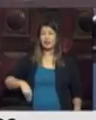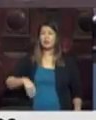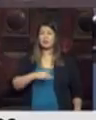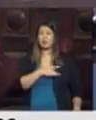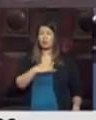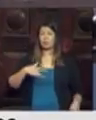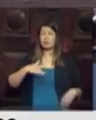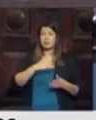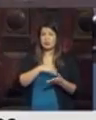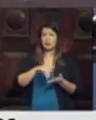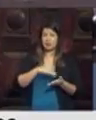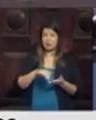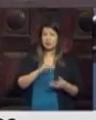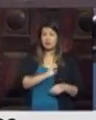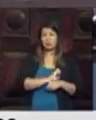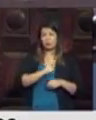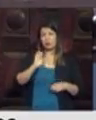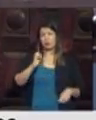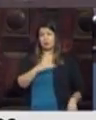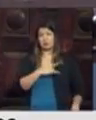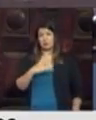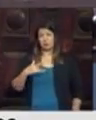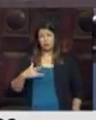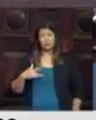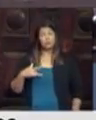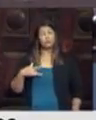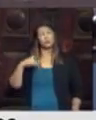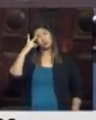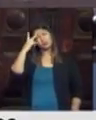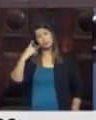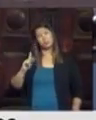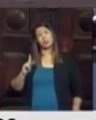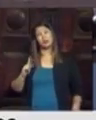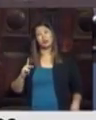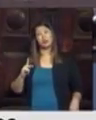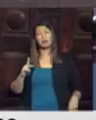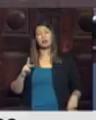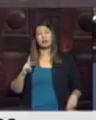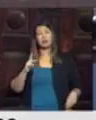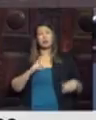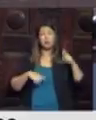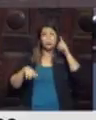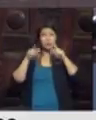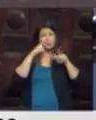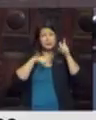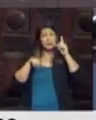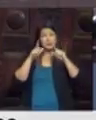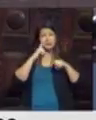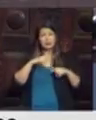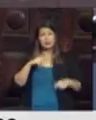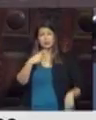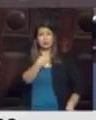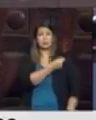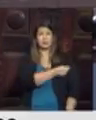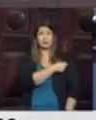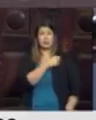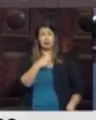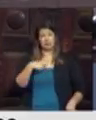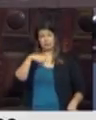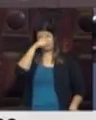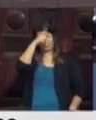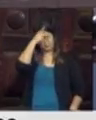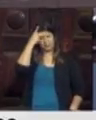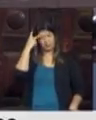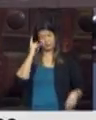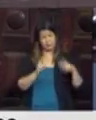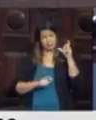Secretaria Estadual de Saúde, para imunizar os cidadãos do estado do Rio de Janeiro.